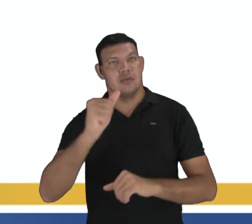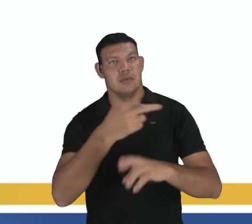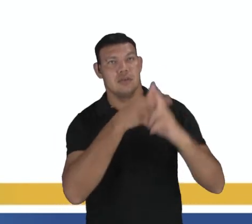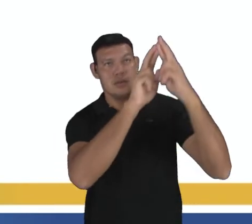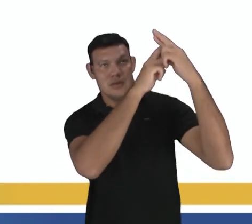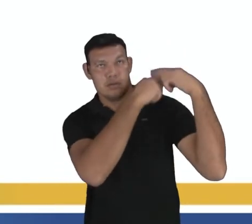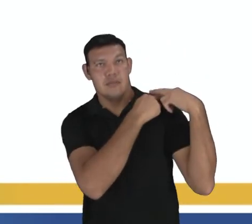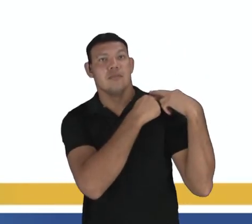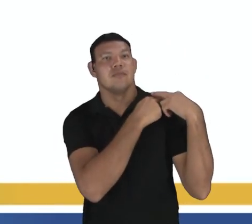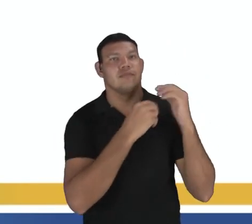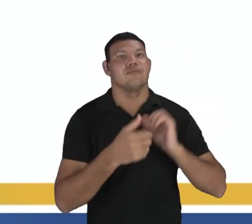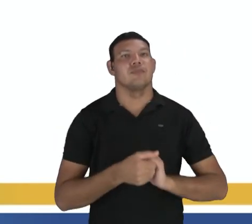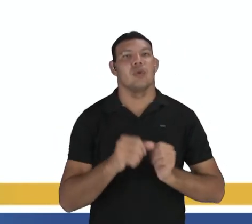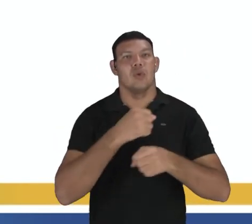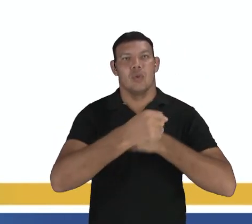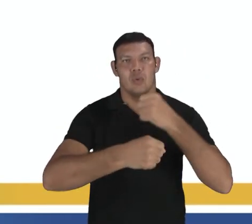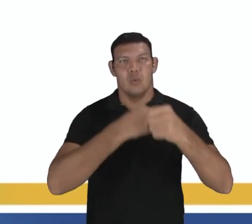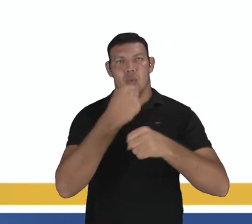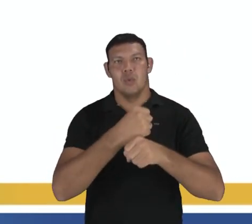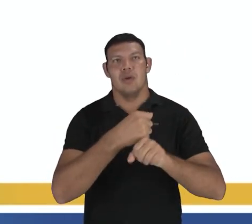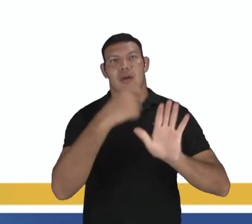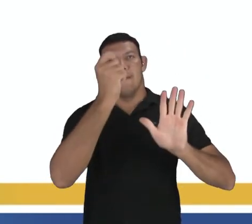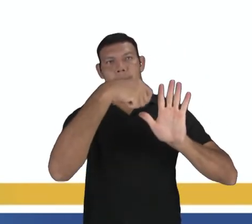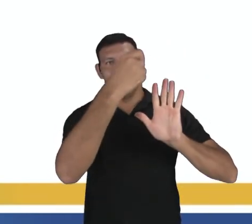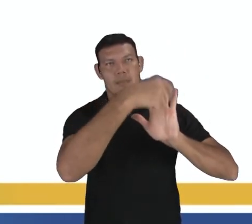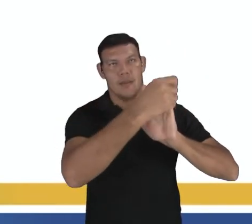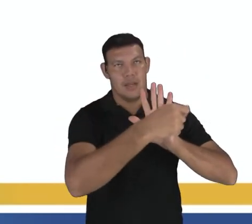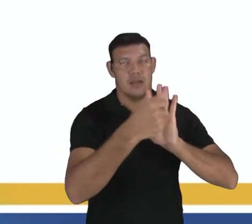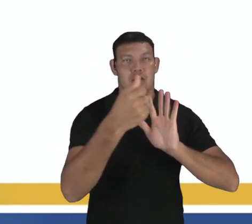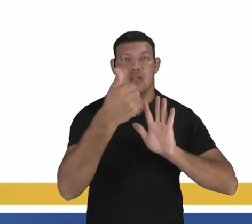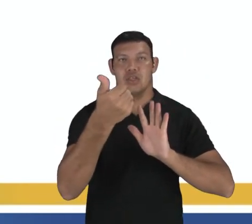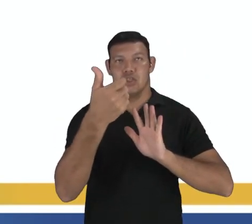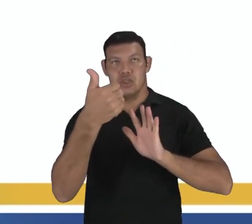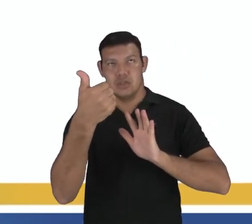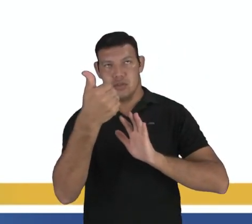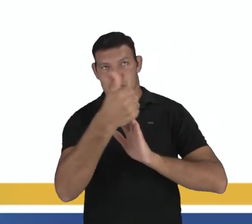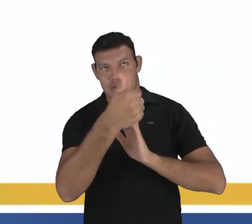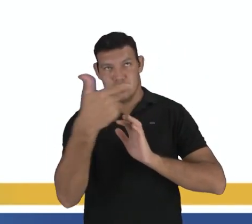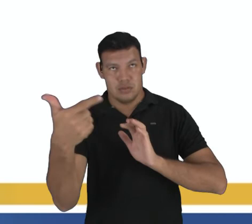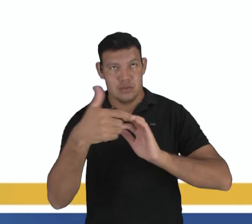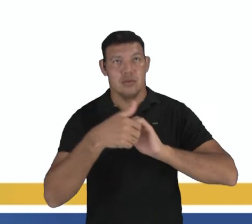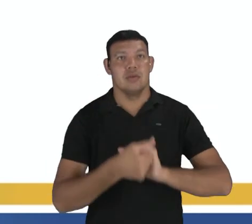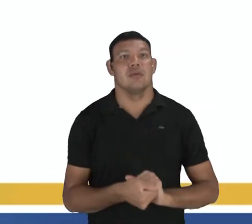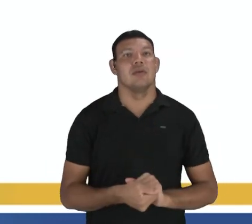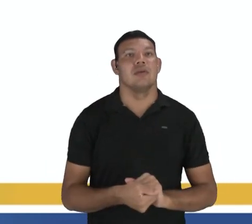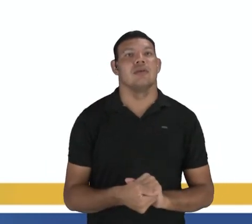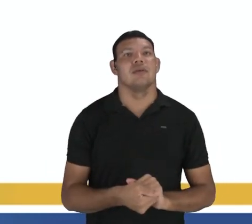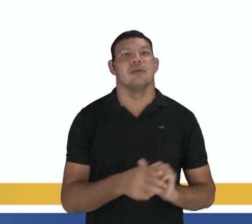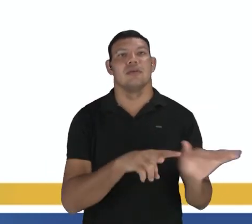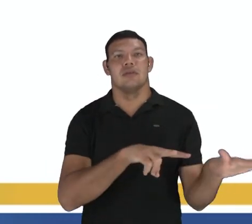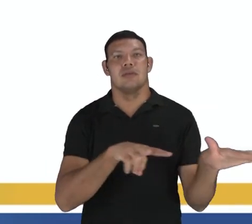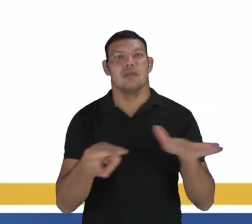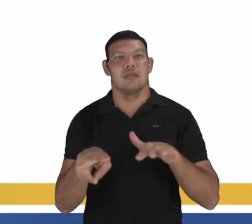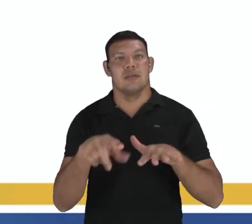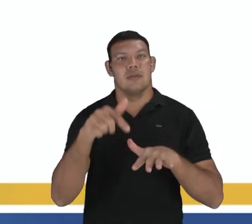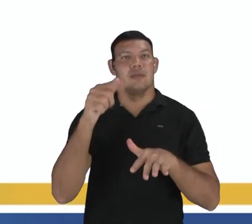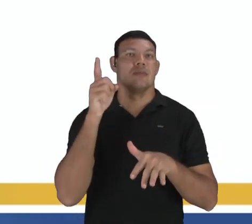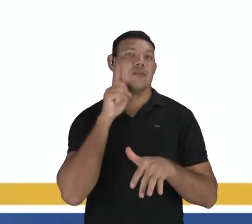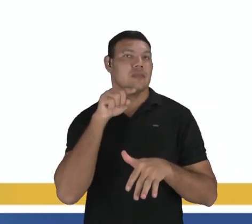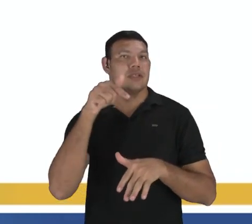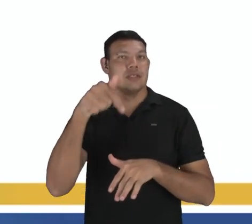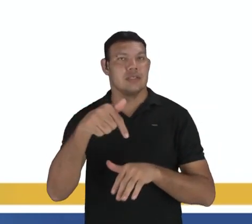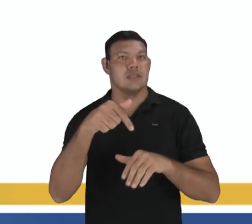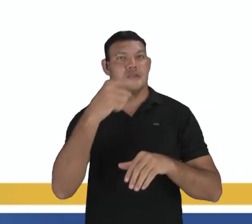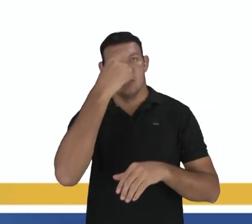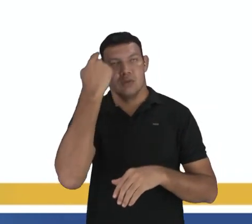meses, da semana em 7 dias, da hora em 60 minutos e do minuto em 60 segundos, tá, pessoal? Então, aí a gente